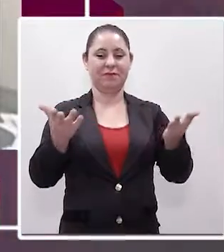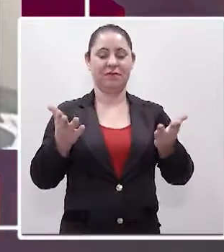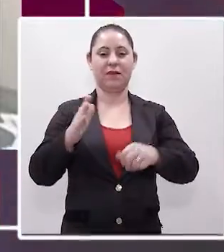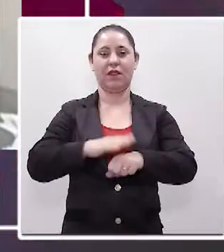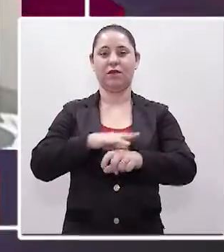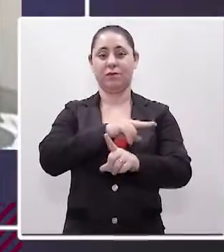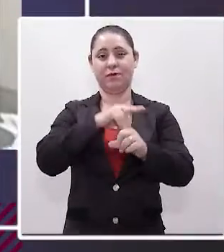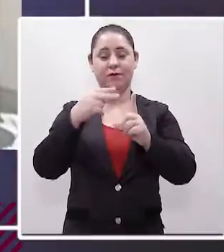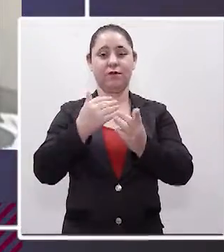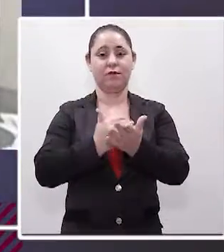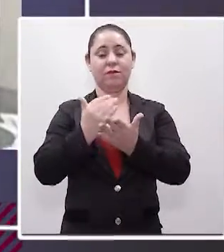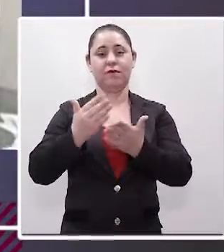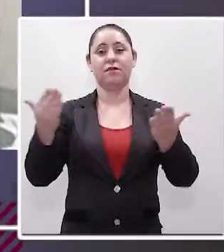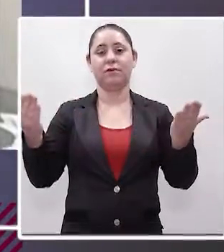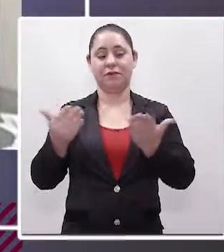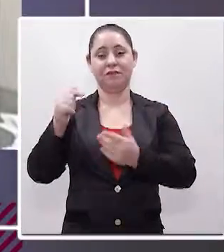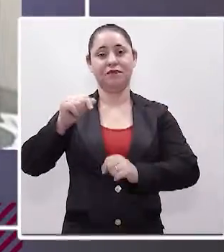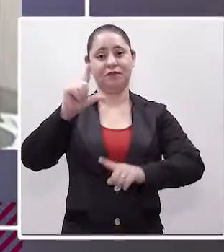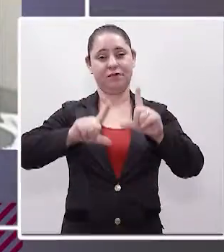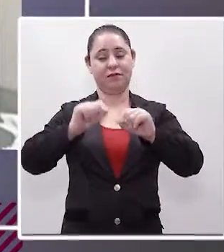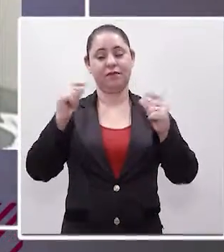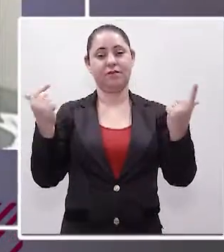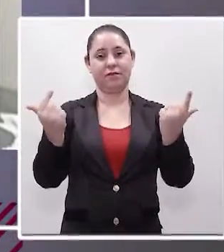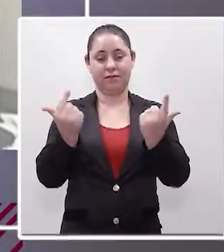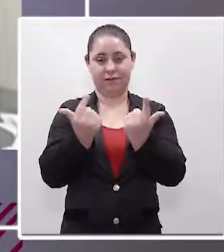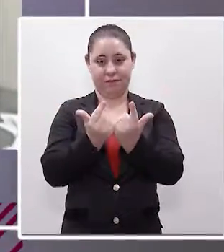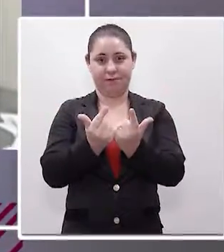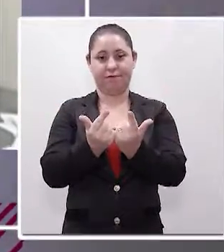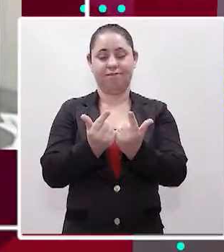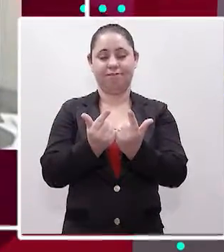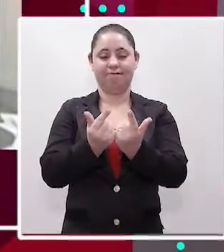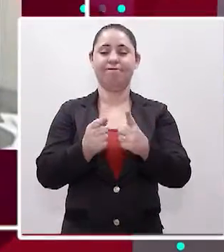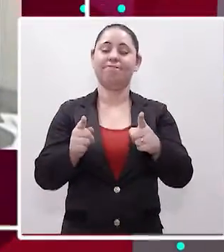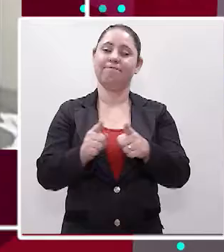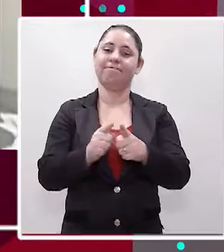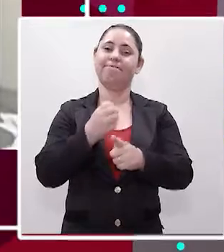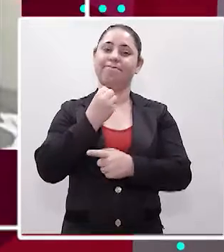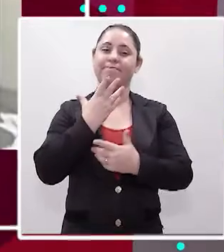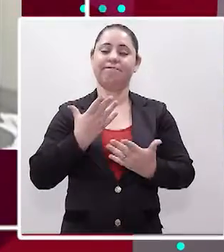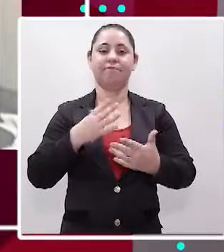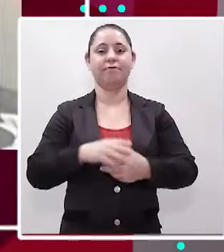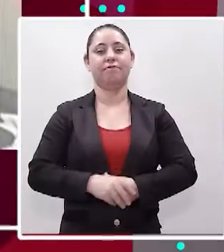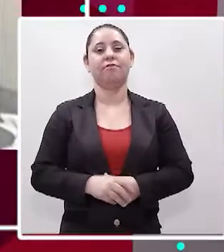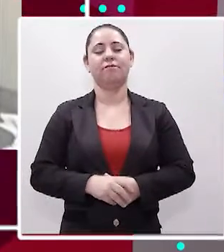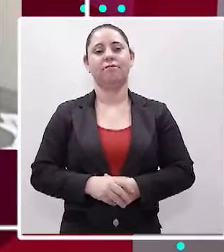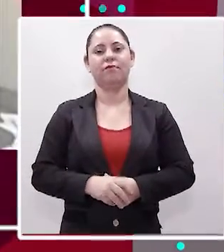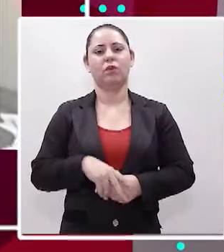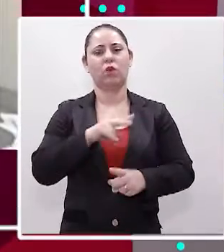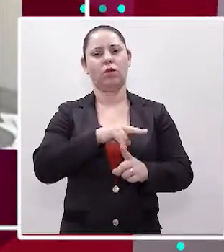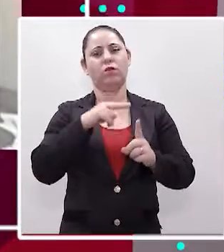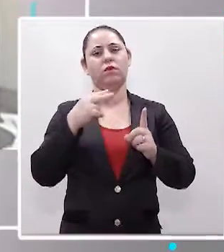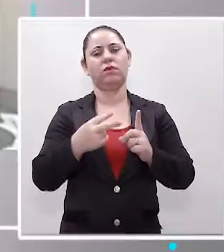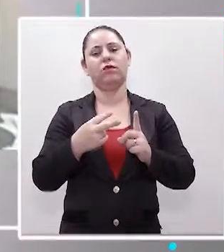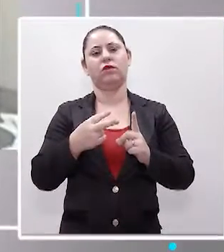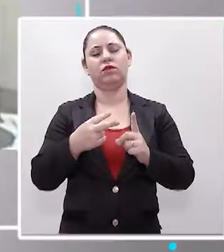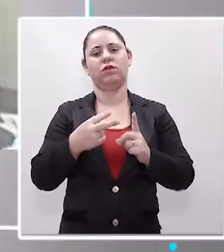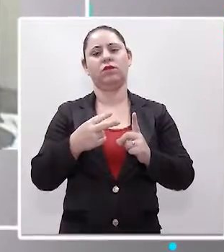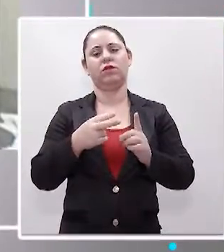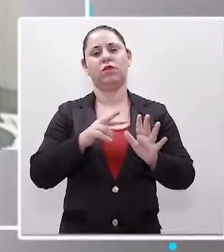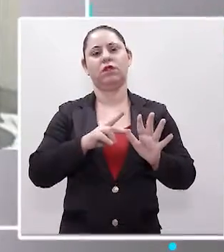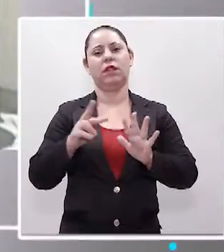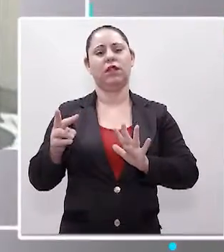Oi para todo mundo, mais um Perspectiva começando aqui na programação da TV Assembleia. Bom,